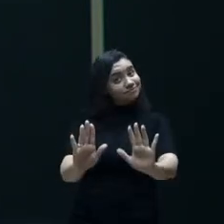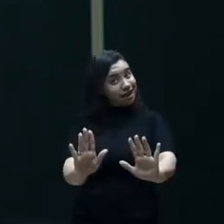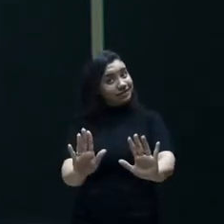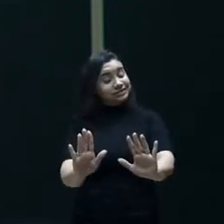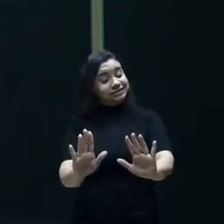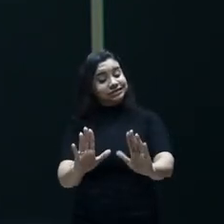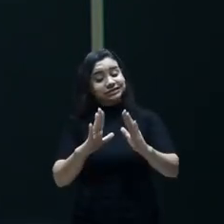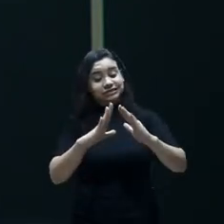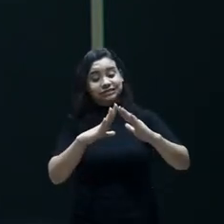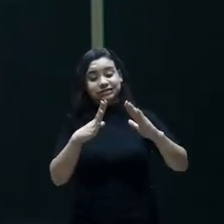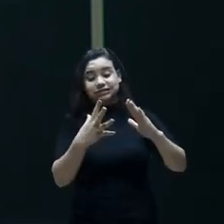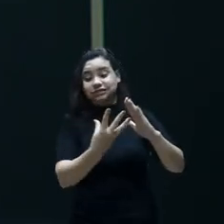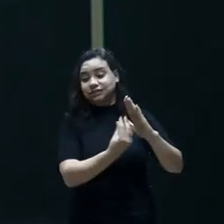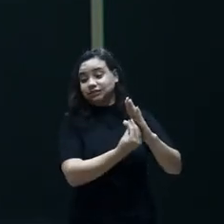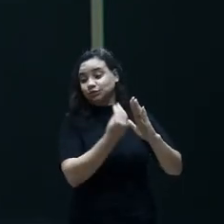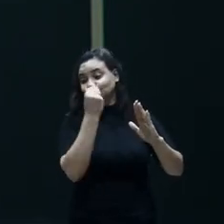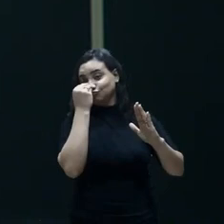coisas.